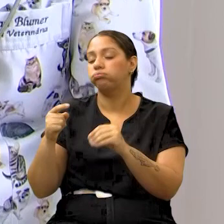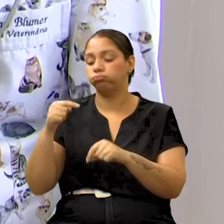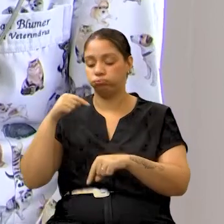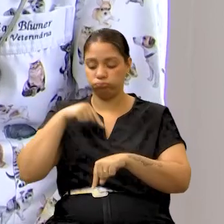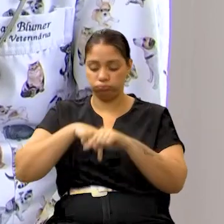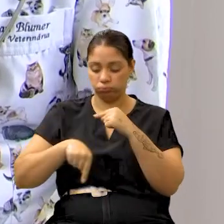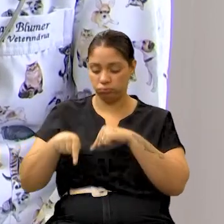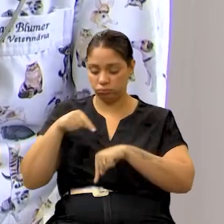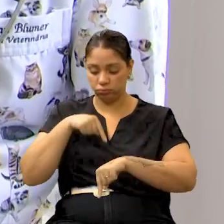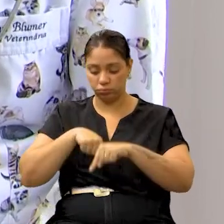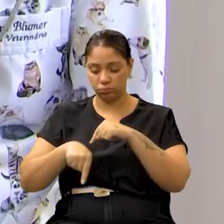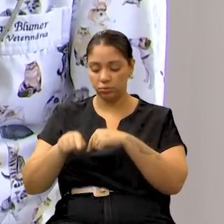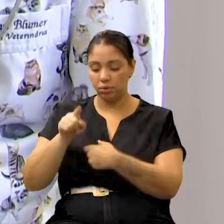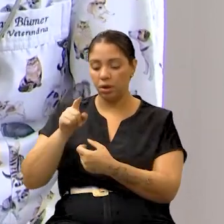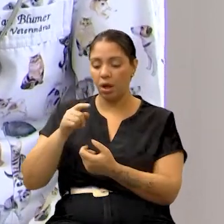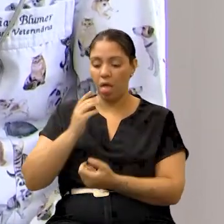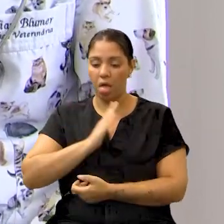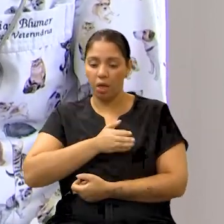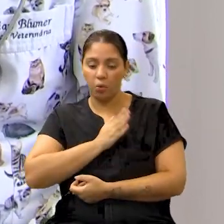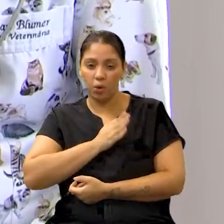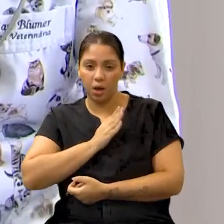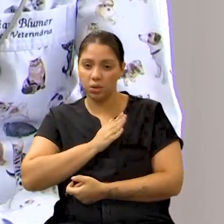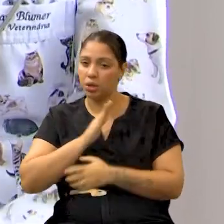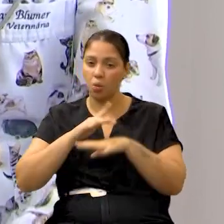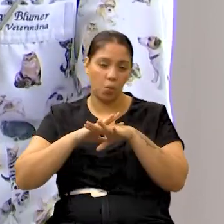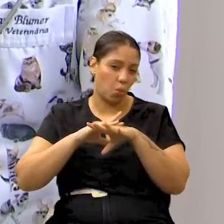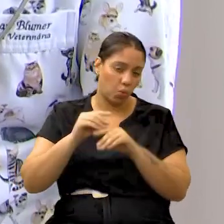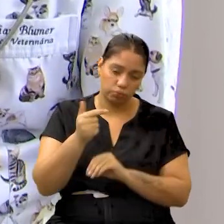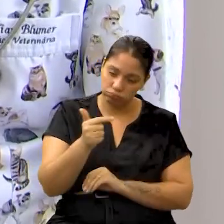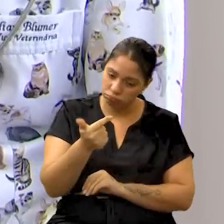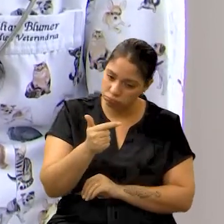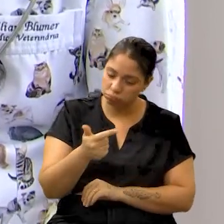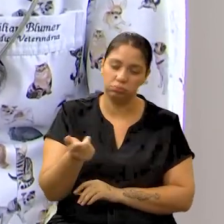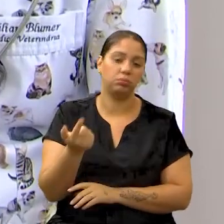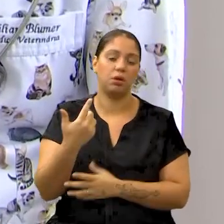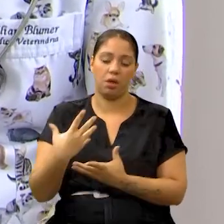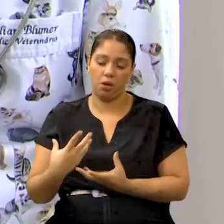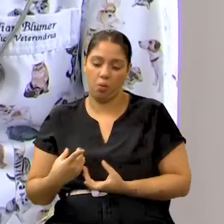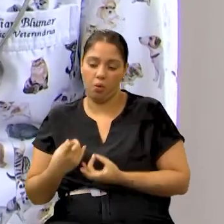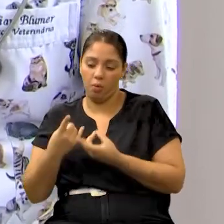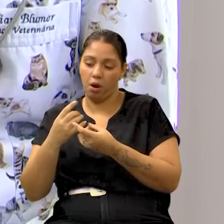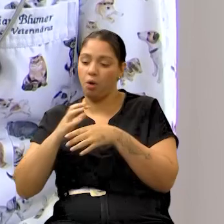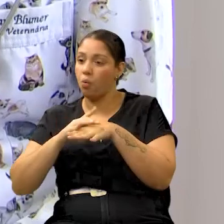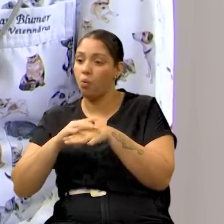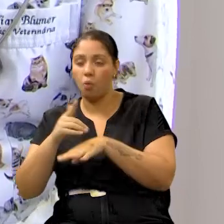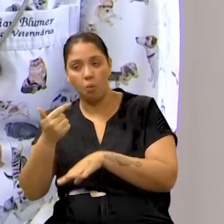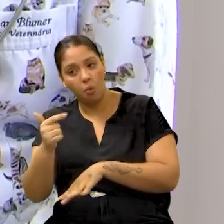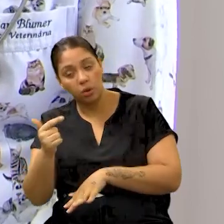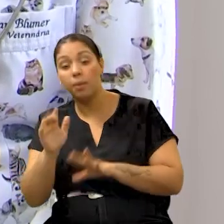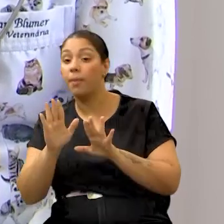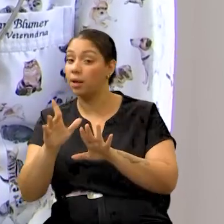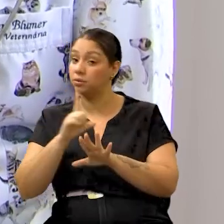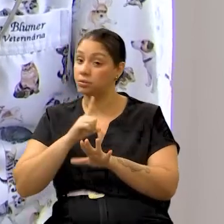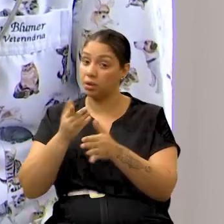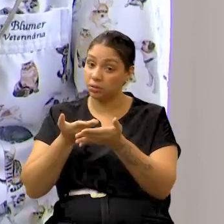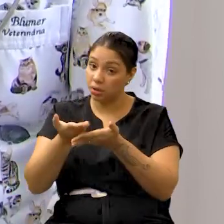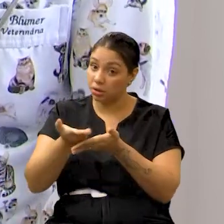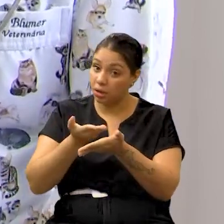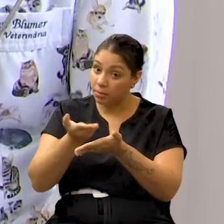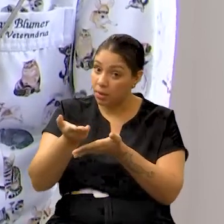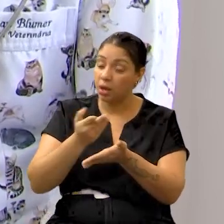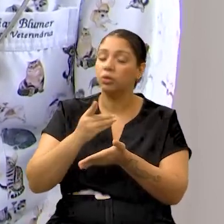alteração no sistema cardiovascular não tem cura, uma doença hormonal não tem cura, mas tem tratamento. E